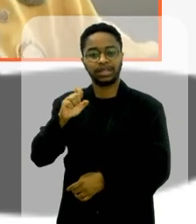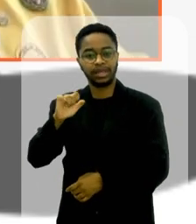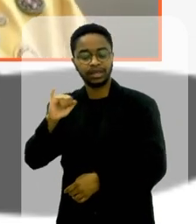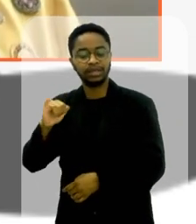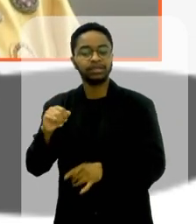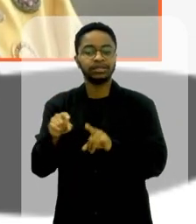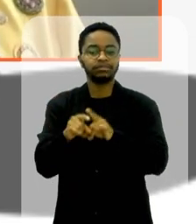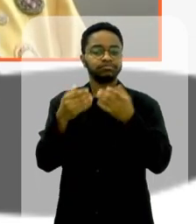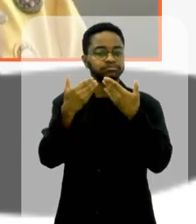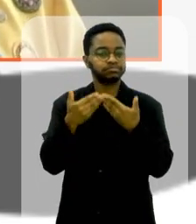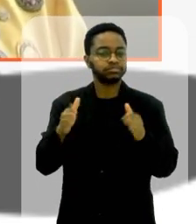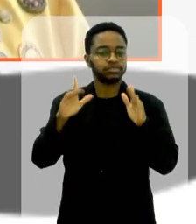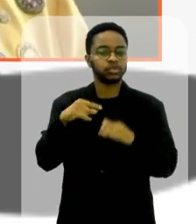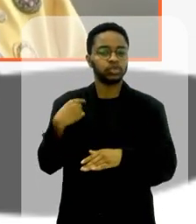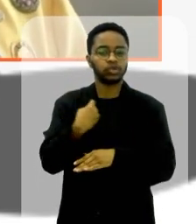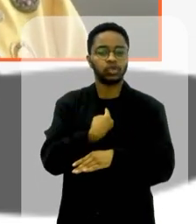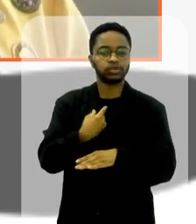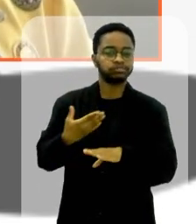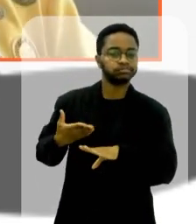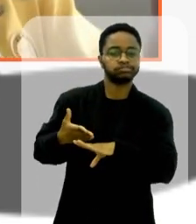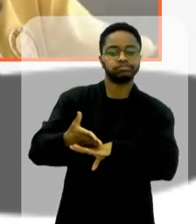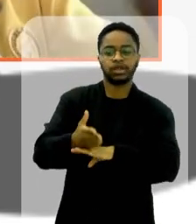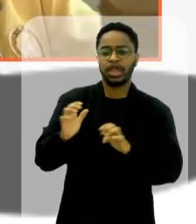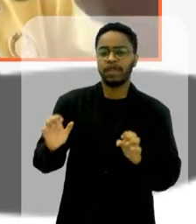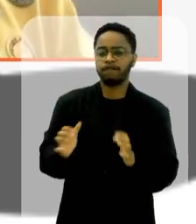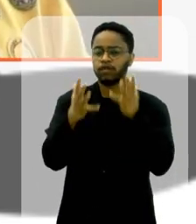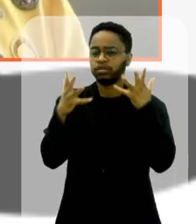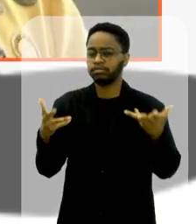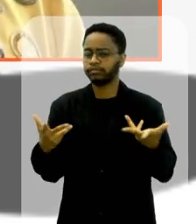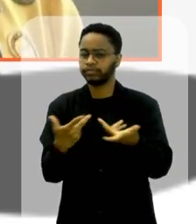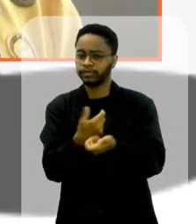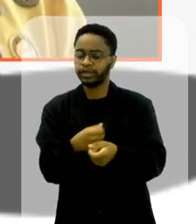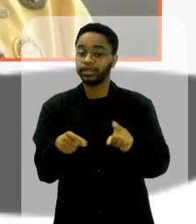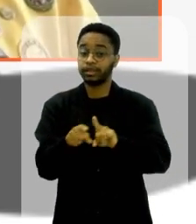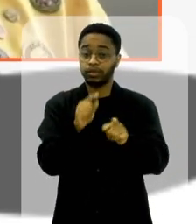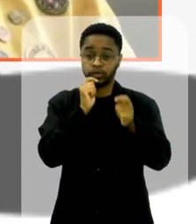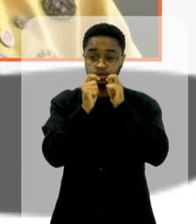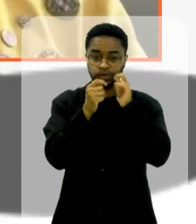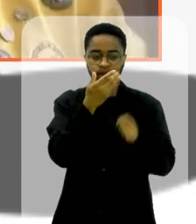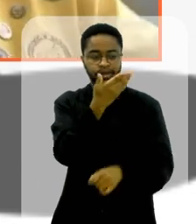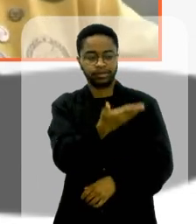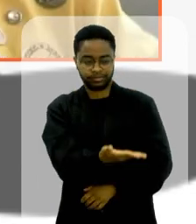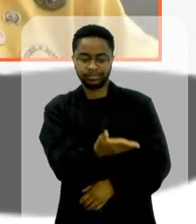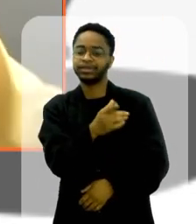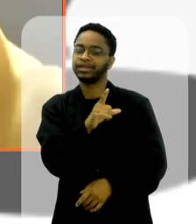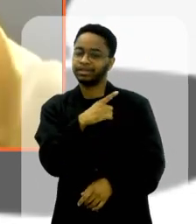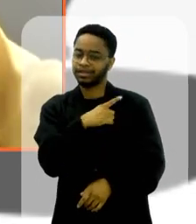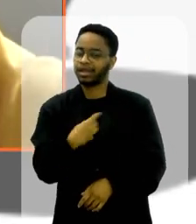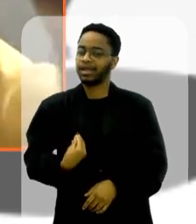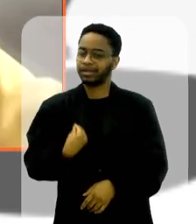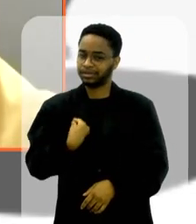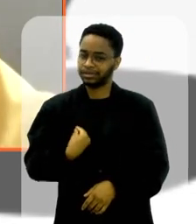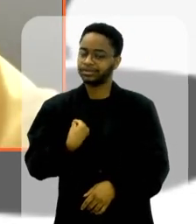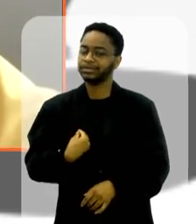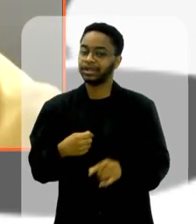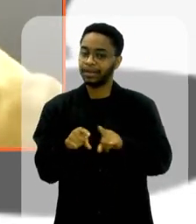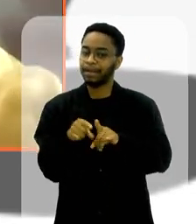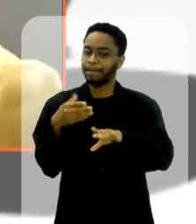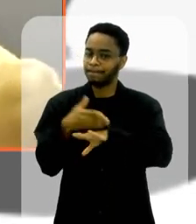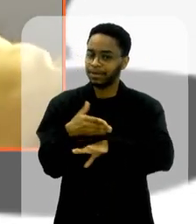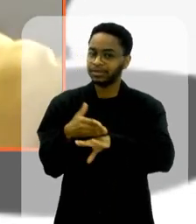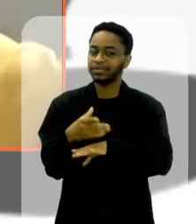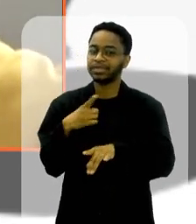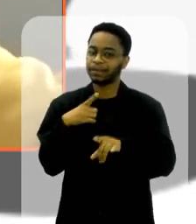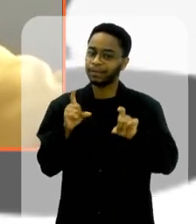estadual, que nos abriu as portas. Nós fizemos um grande evento e a ilustre jornalista Cláudia estava lá, participou